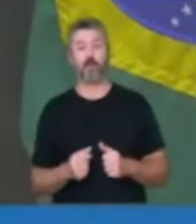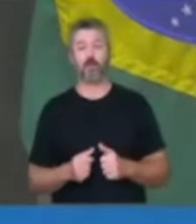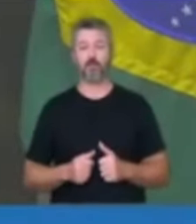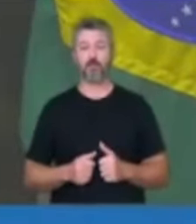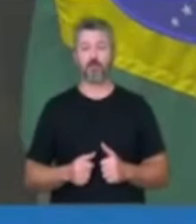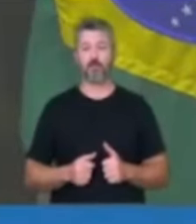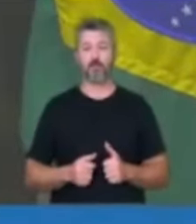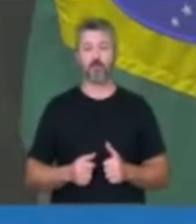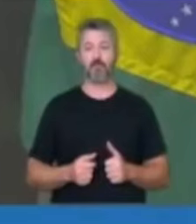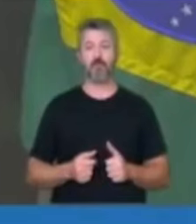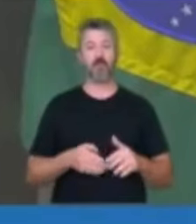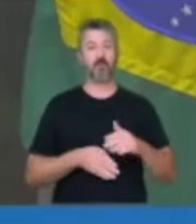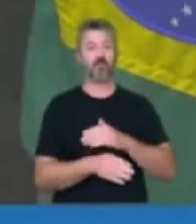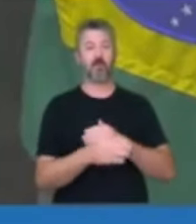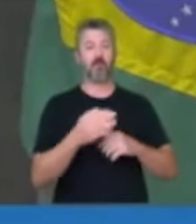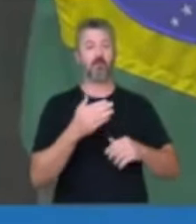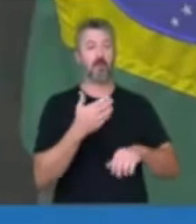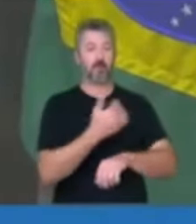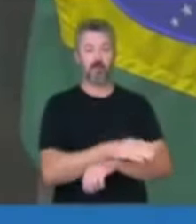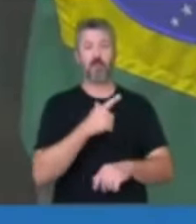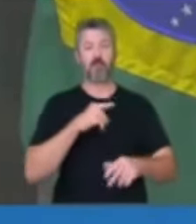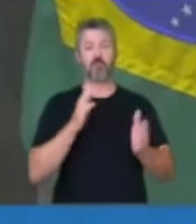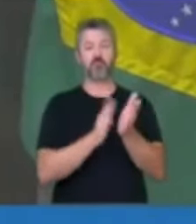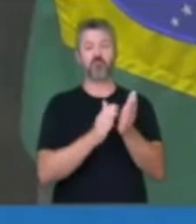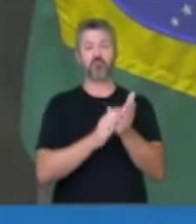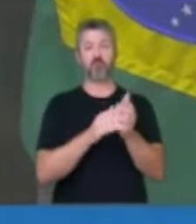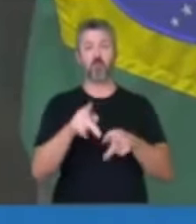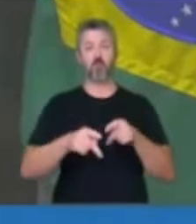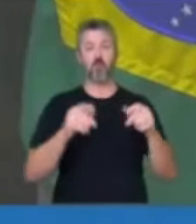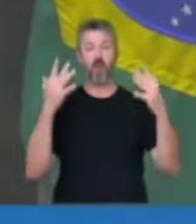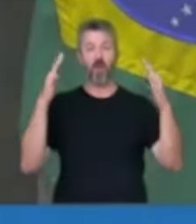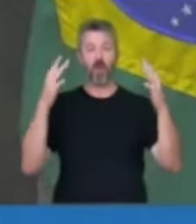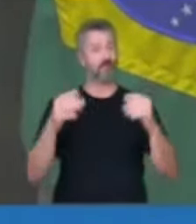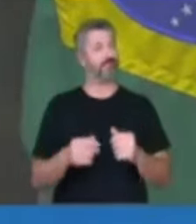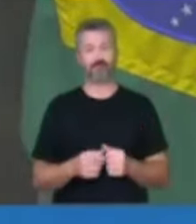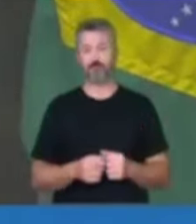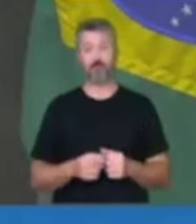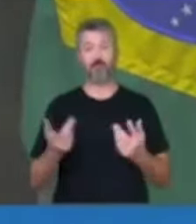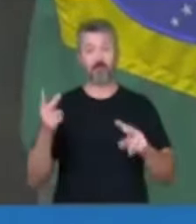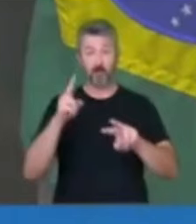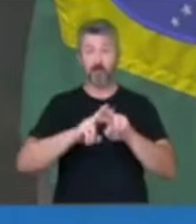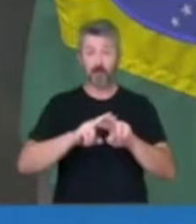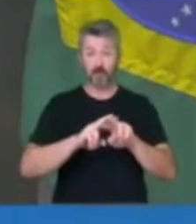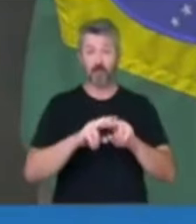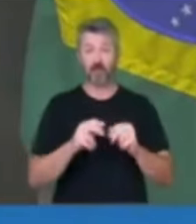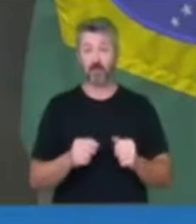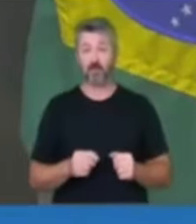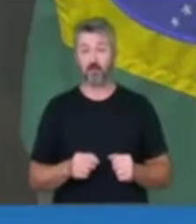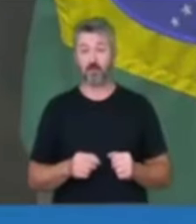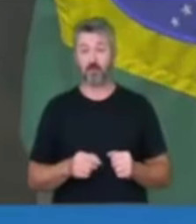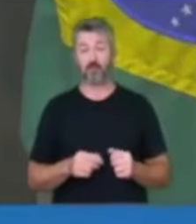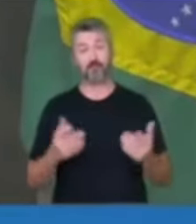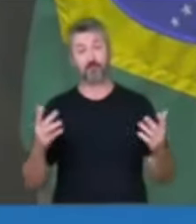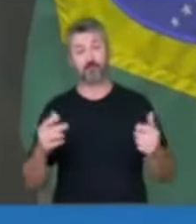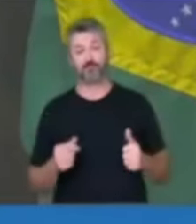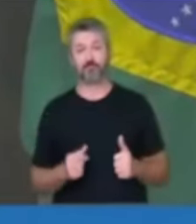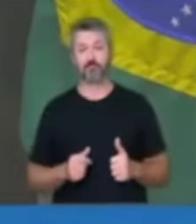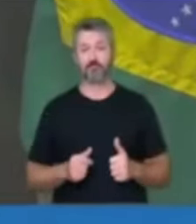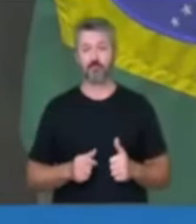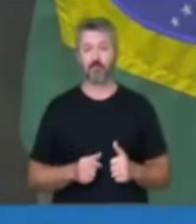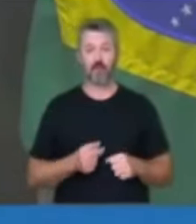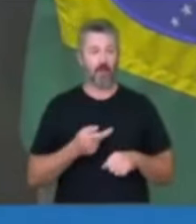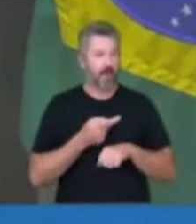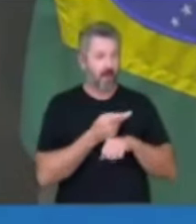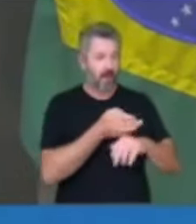saí às ruas era aplaudida pela população tá para aprender e fazer buscas e